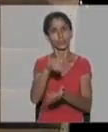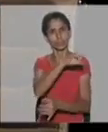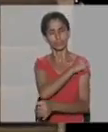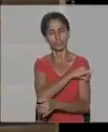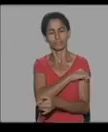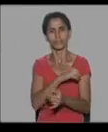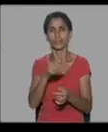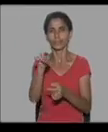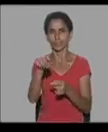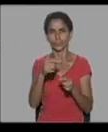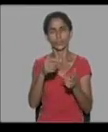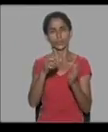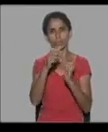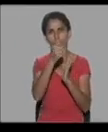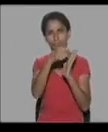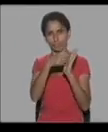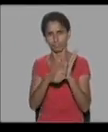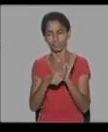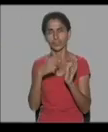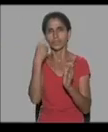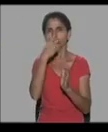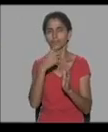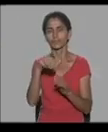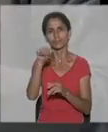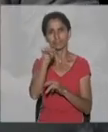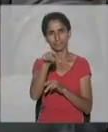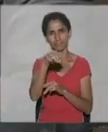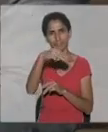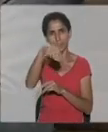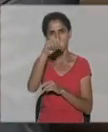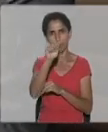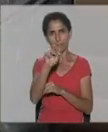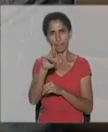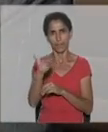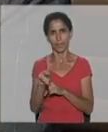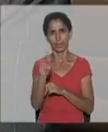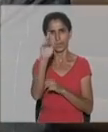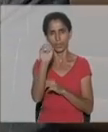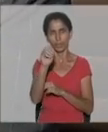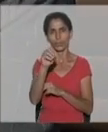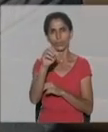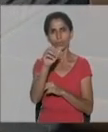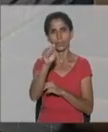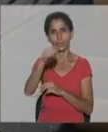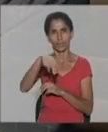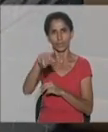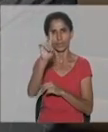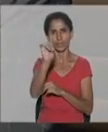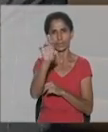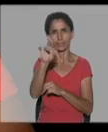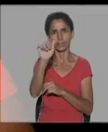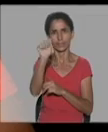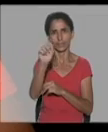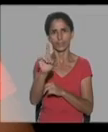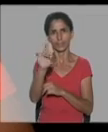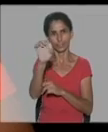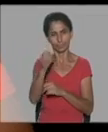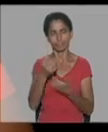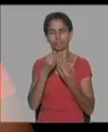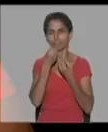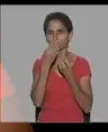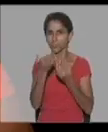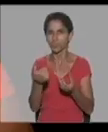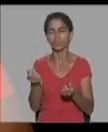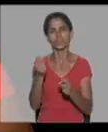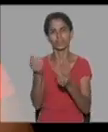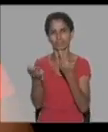produtor cultural Marco Andrade. Marco, super feliz de te receber aqui. Brasil, é bom a gente estar